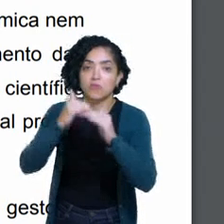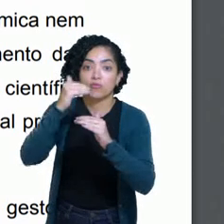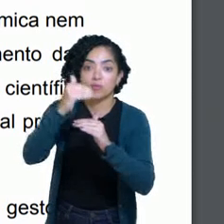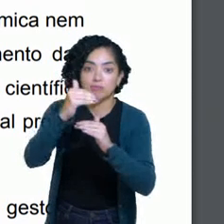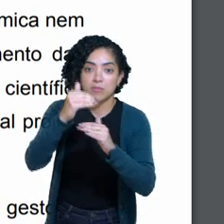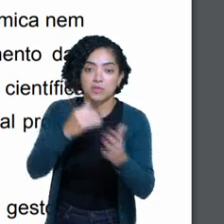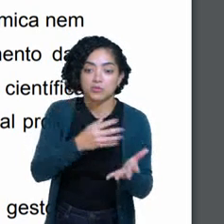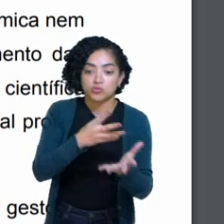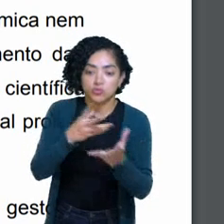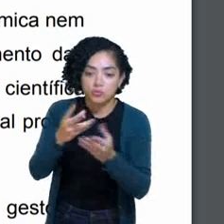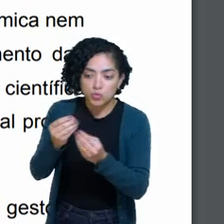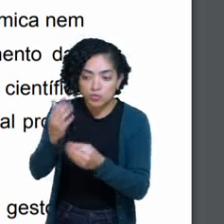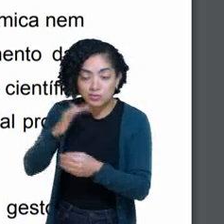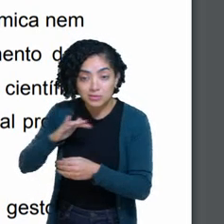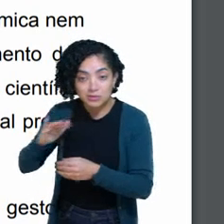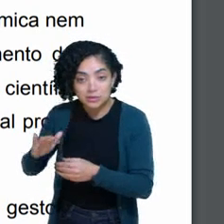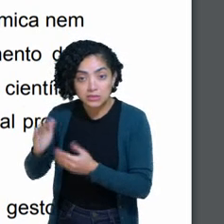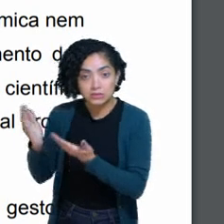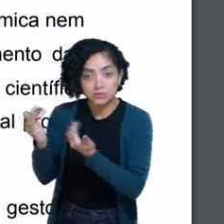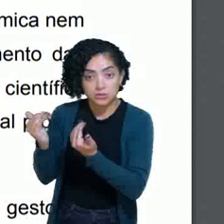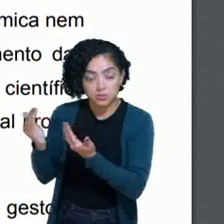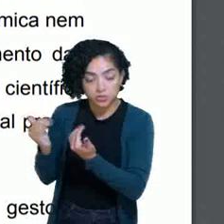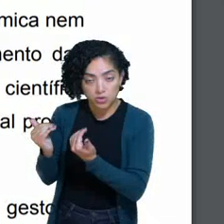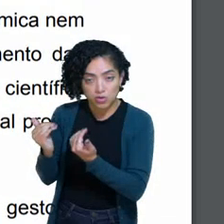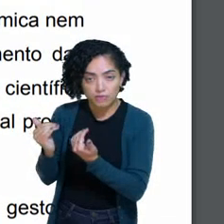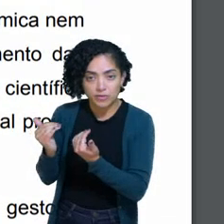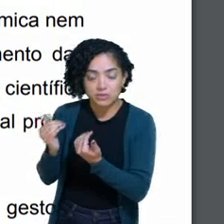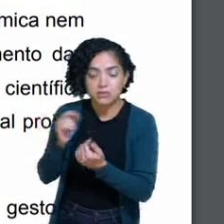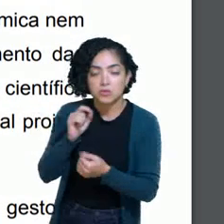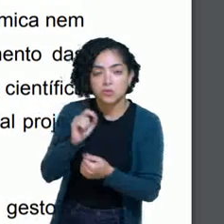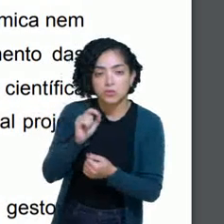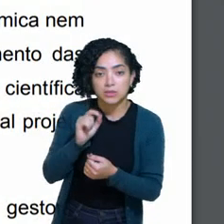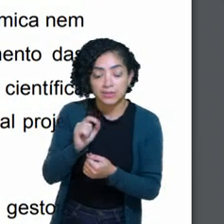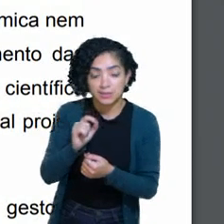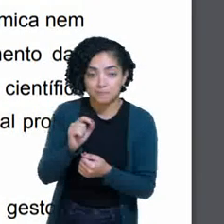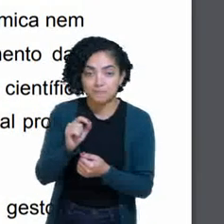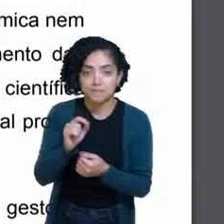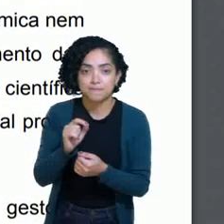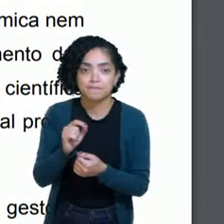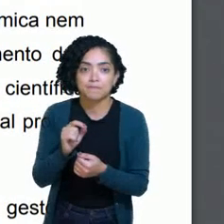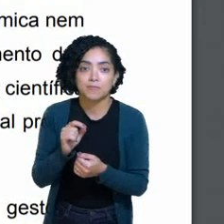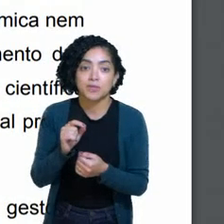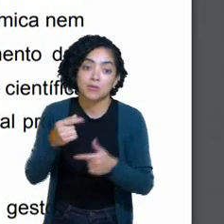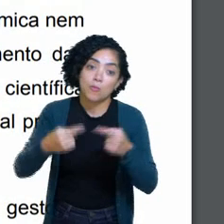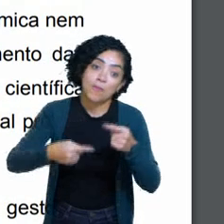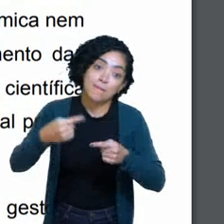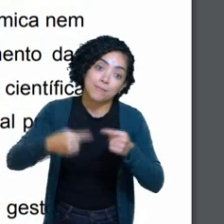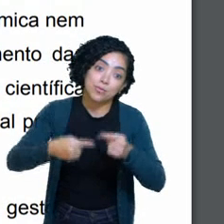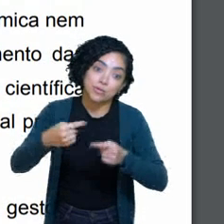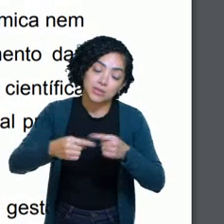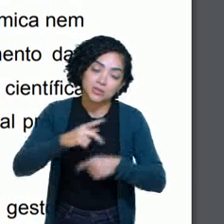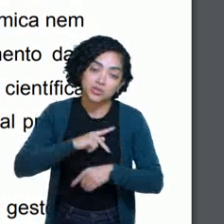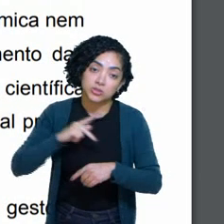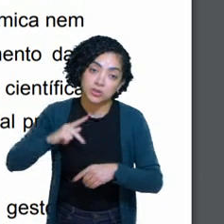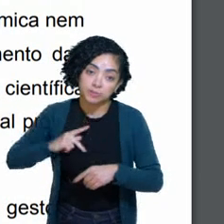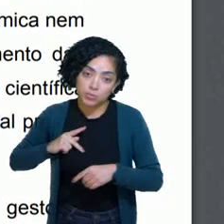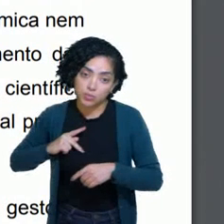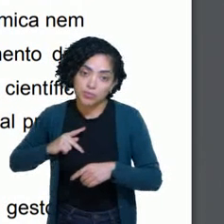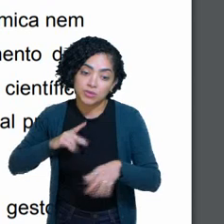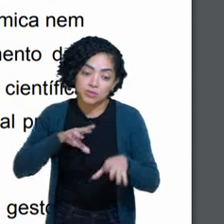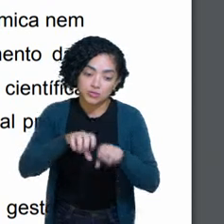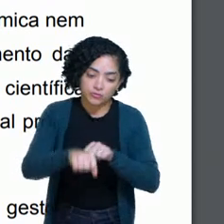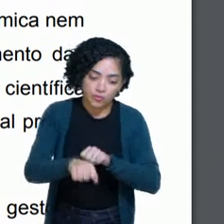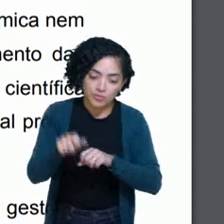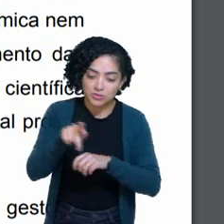adolescentes e jovens constatamos a inexistência de uma política pública de formação de professores de